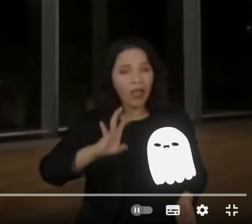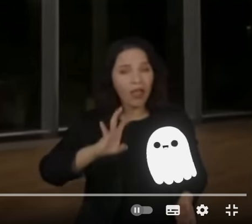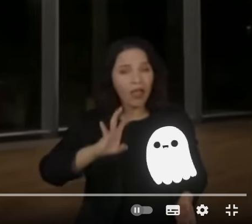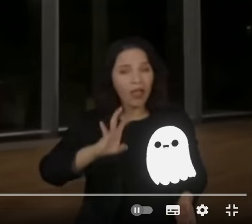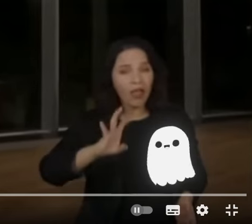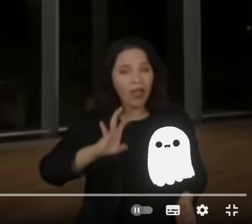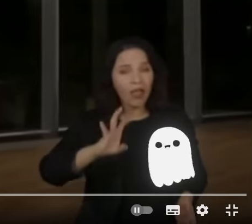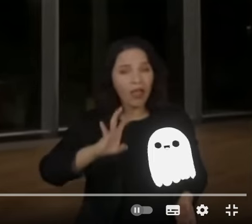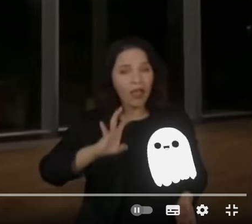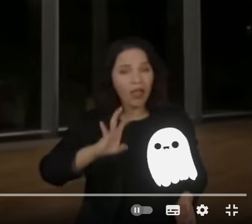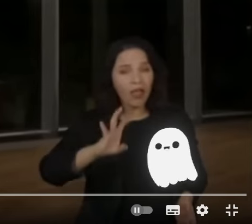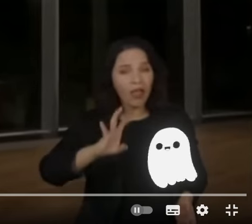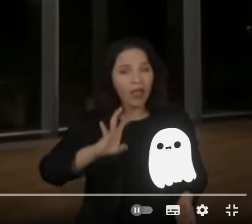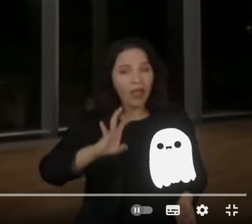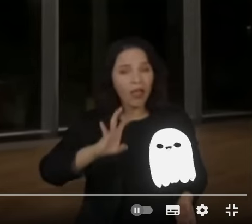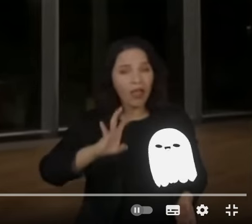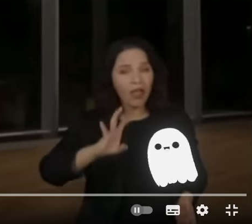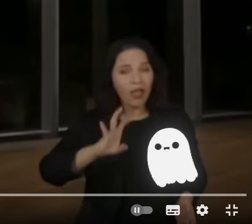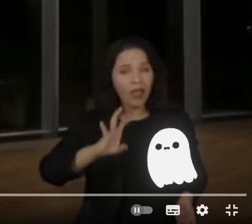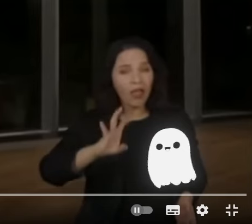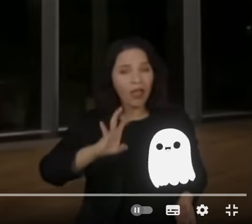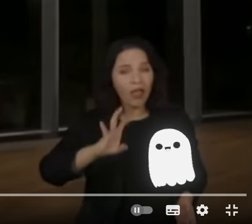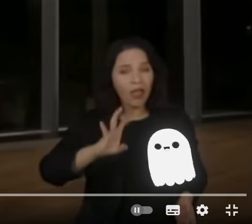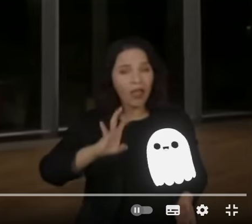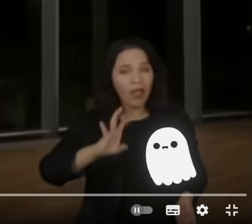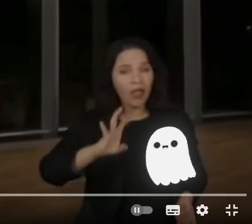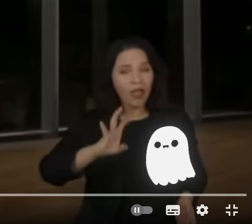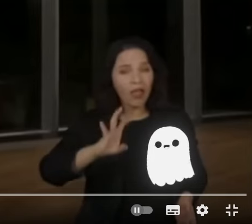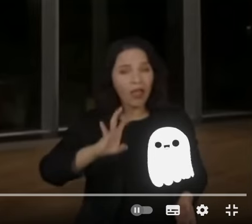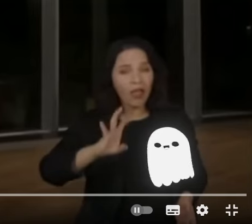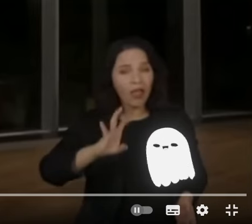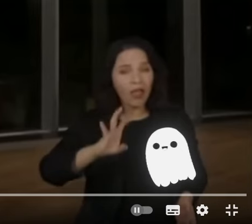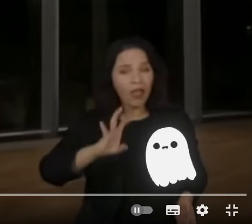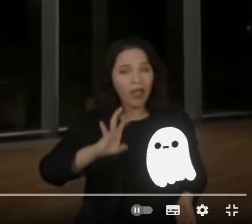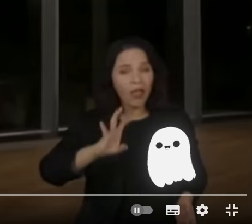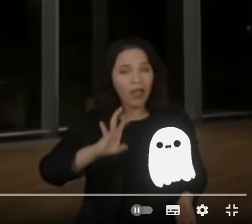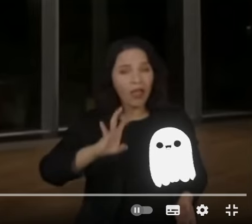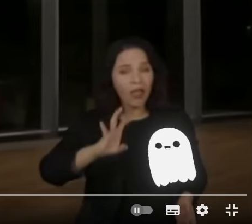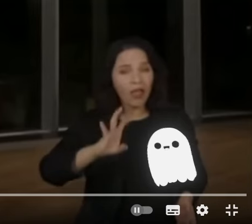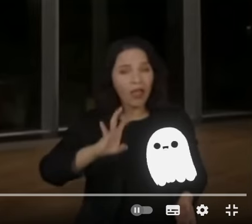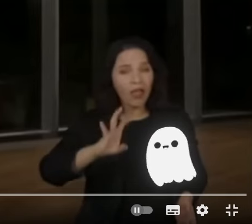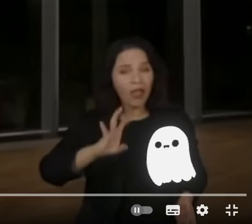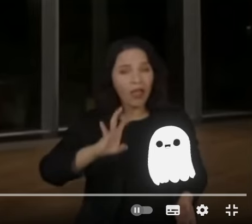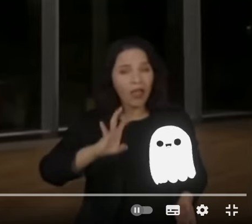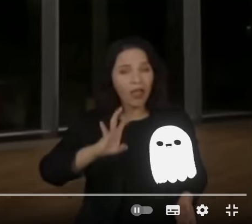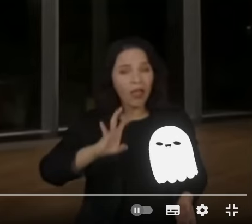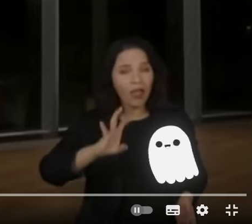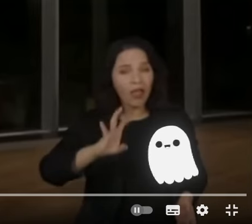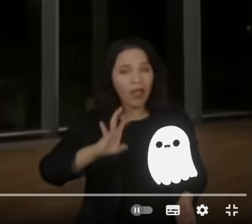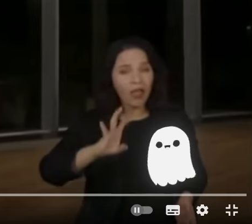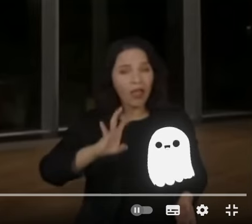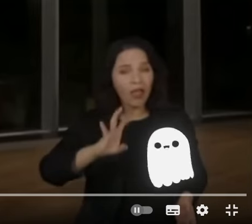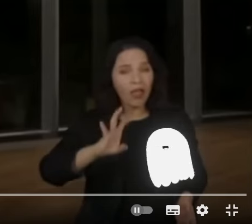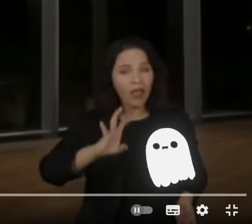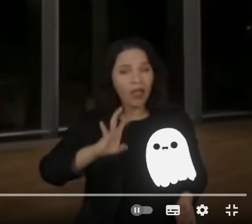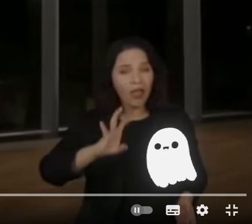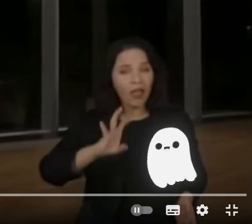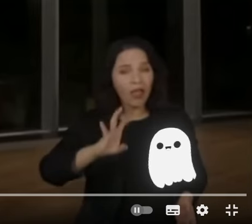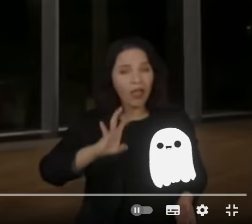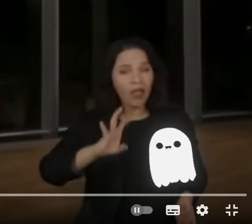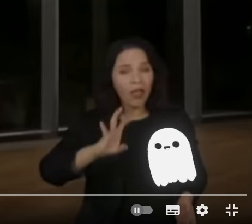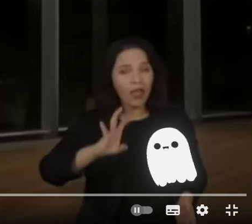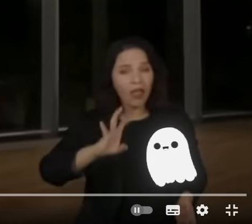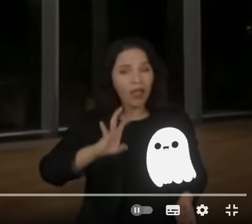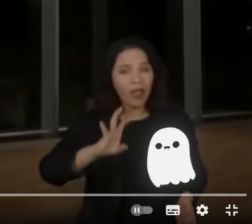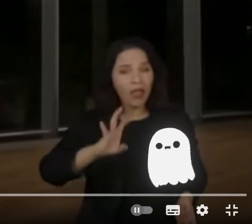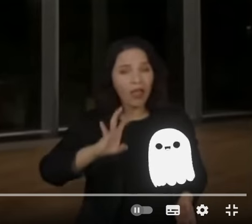Feliz aniversário, Gai! Feliz ano novo! Pra quem é doido de signo, essas coisas, eu tenho Sol em